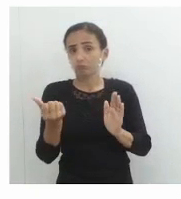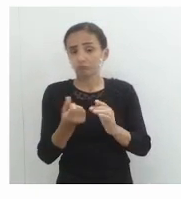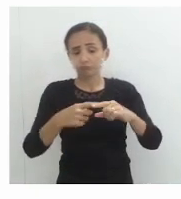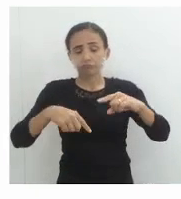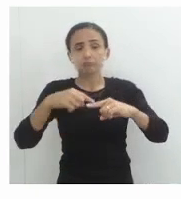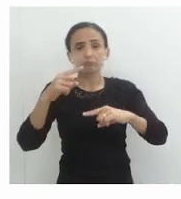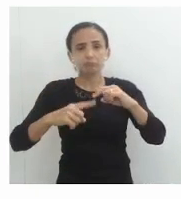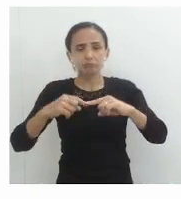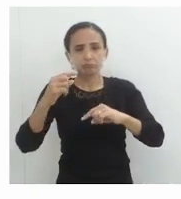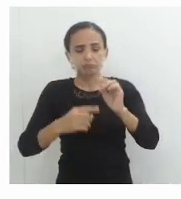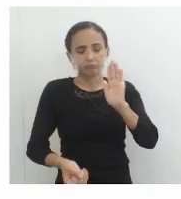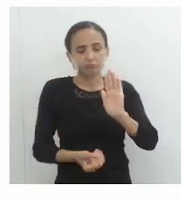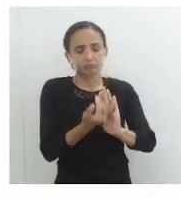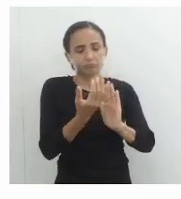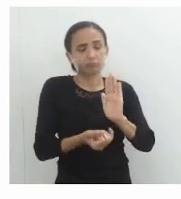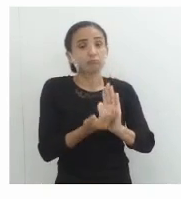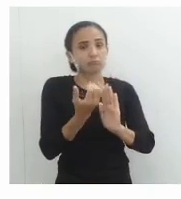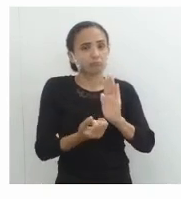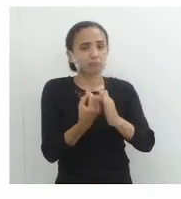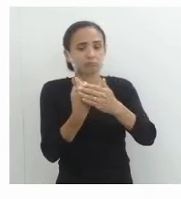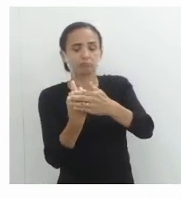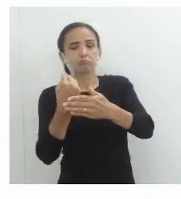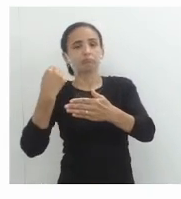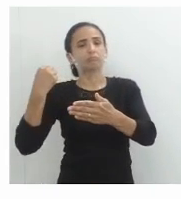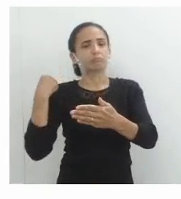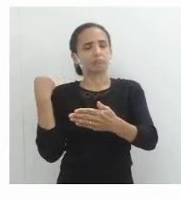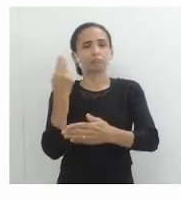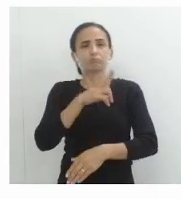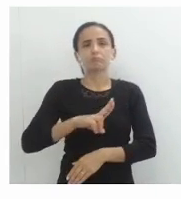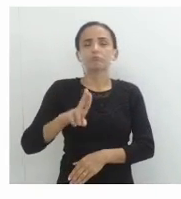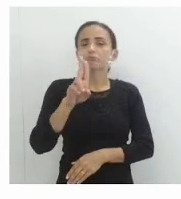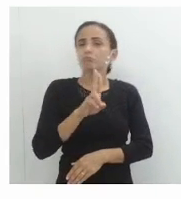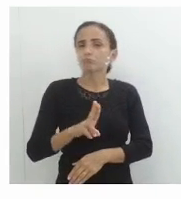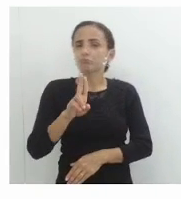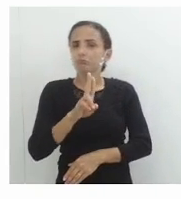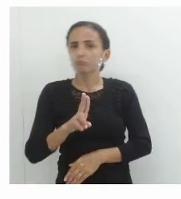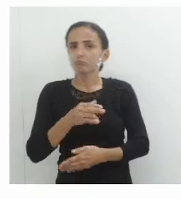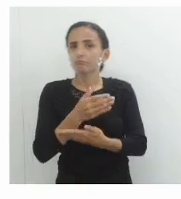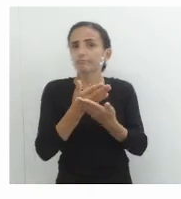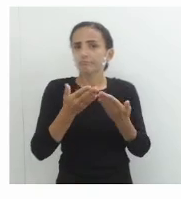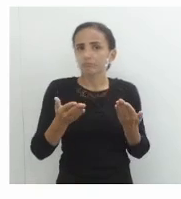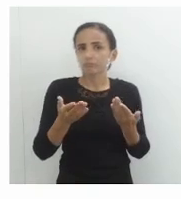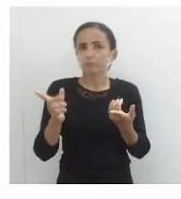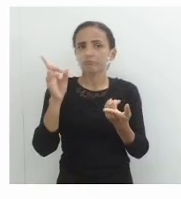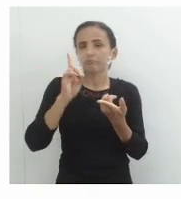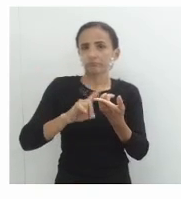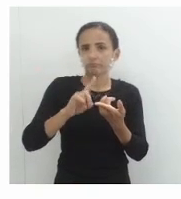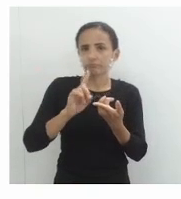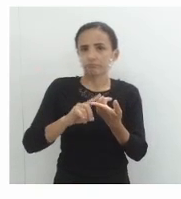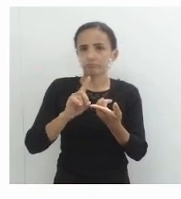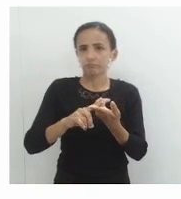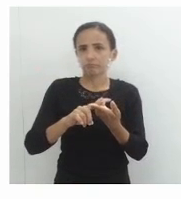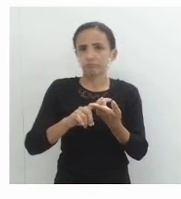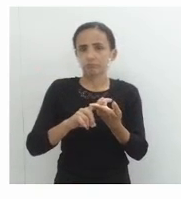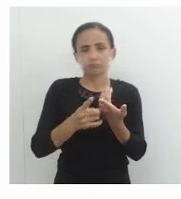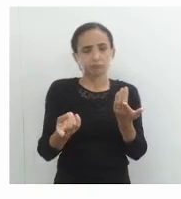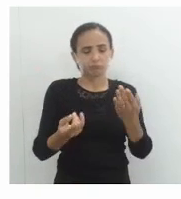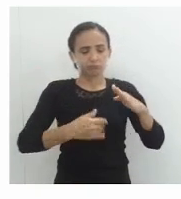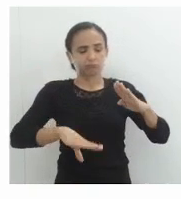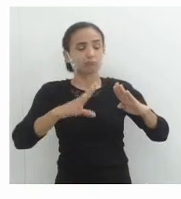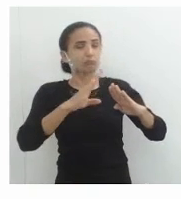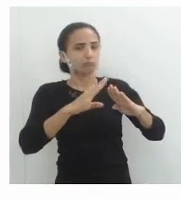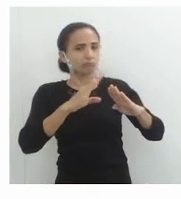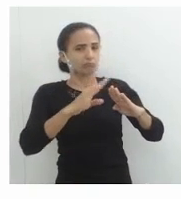produzidos na pré-história tinham função utilitária, né, eram para ser utilizado tanto em casas, em